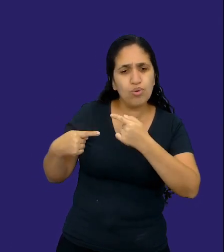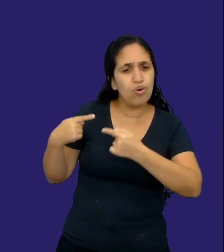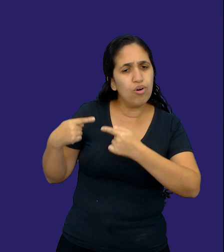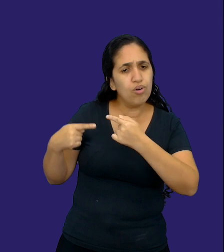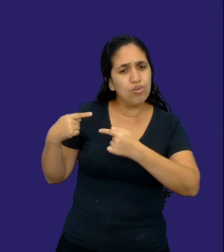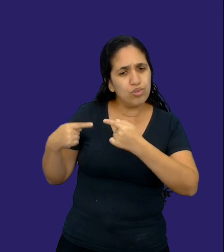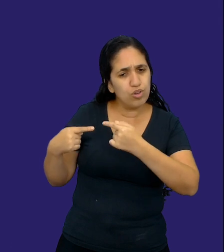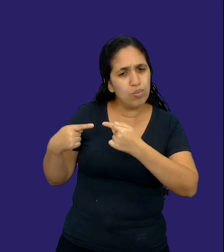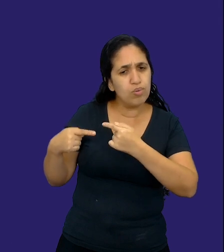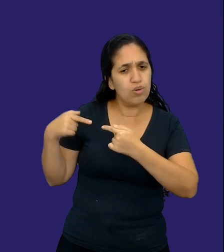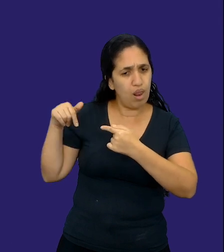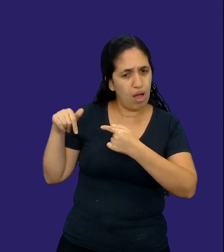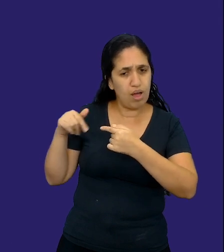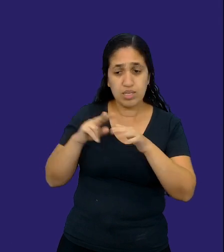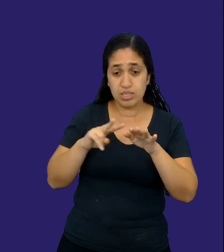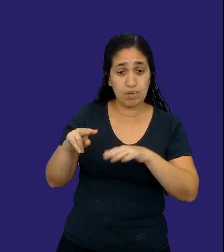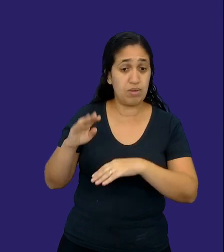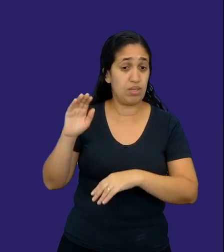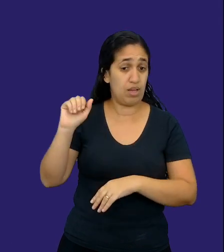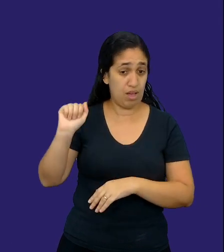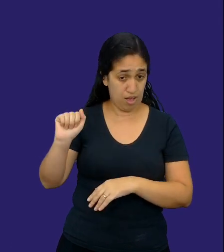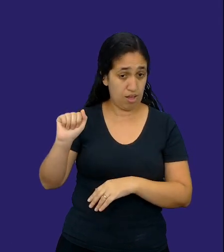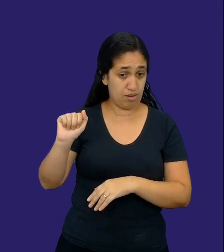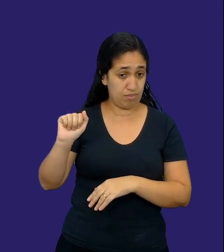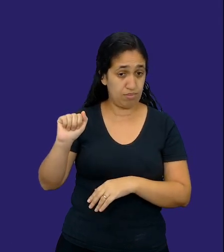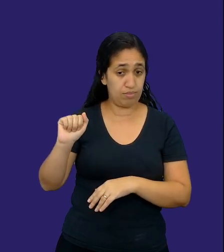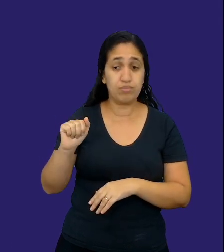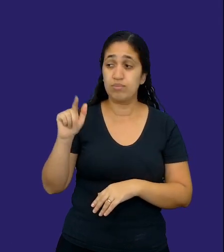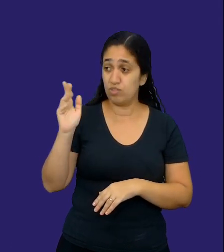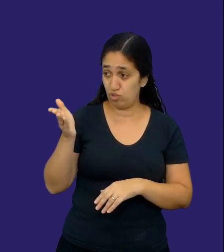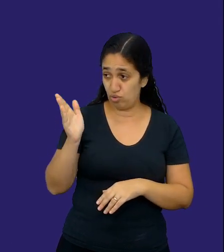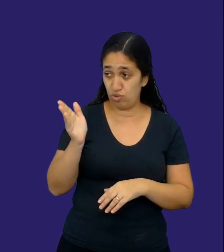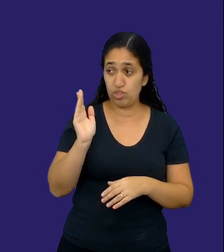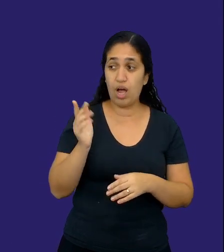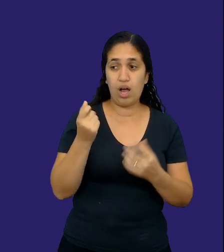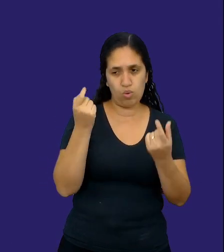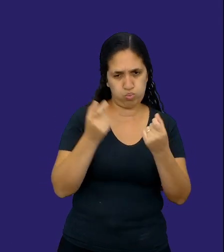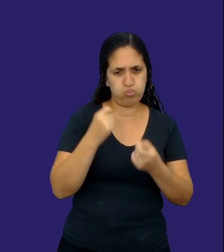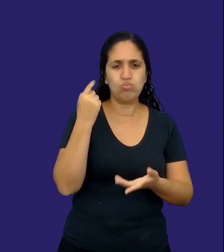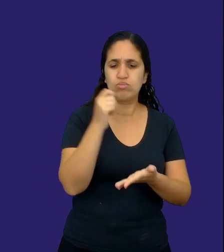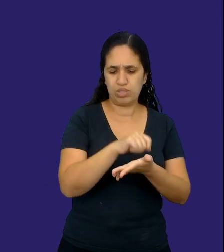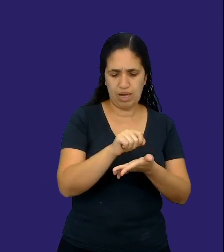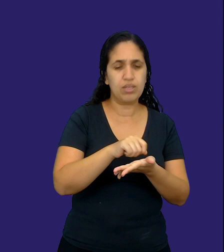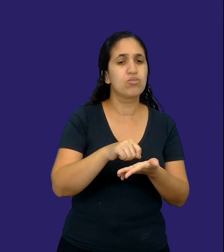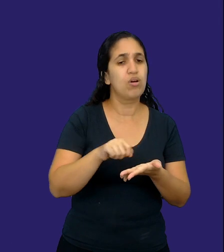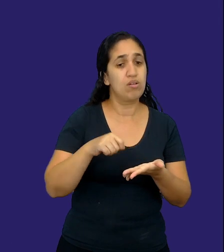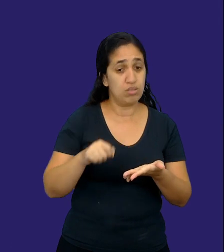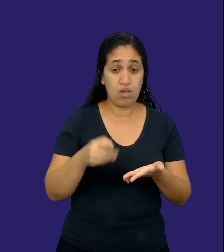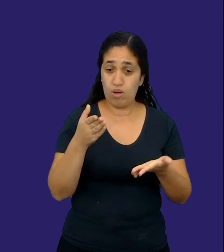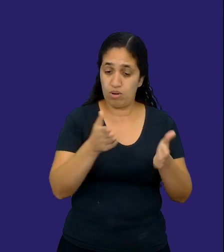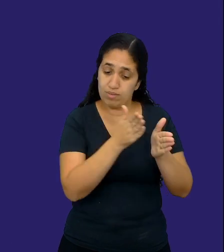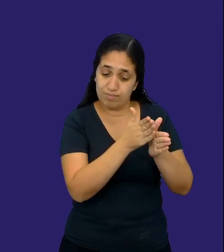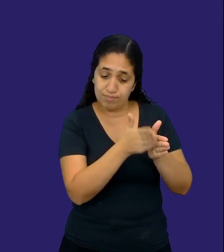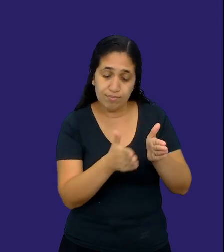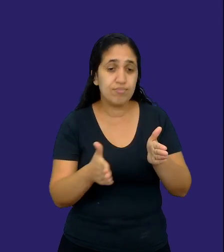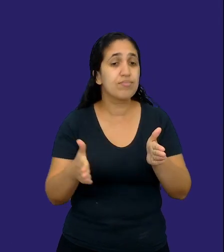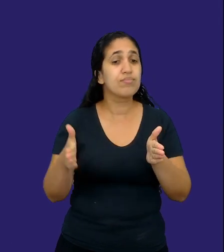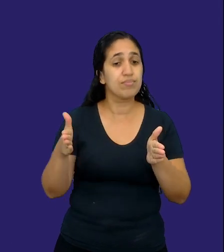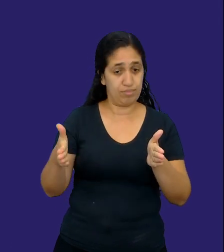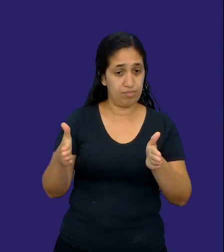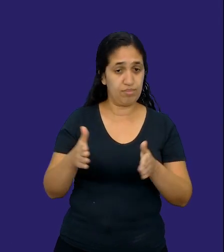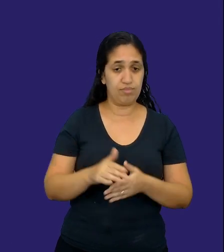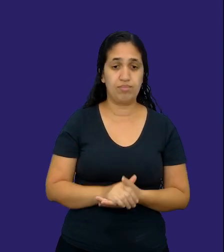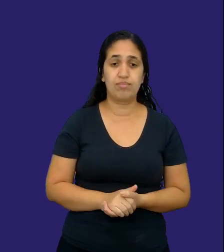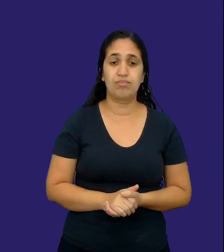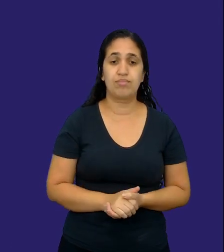na formação da semana A, que é de etapa, vocês já fizeram algumas anotações. e agora a gente vai dar continuidade a